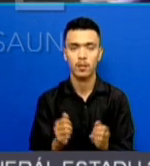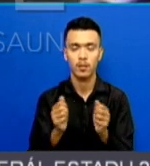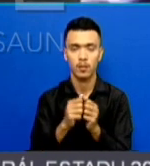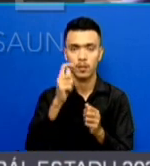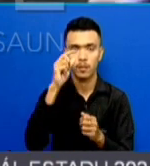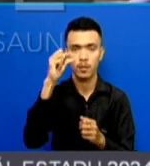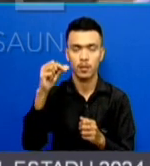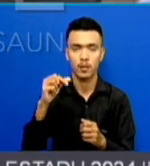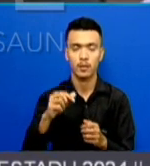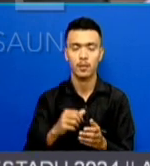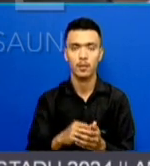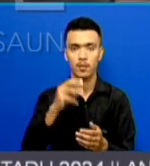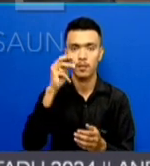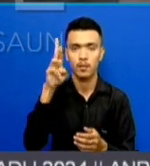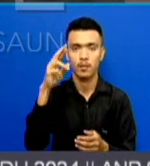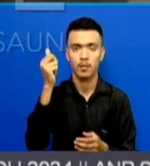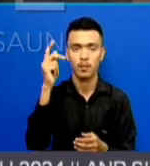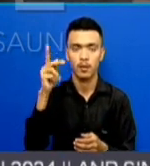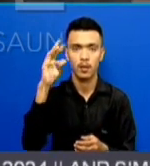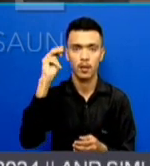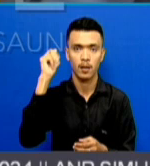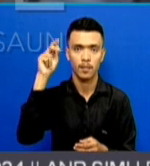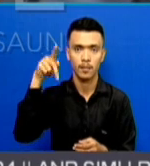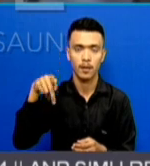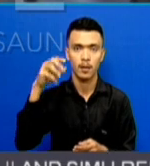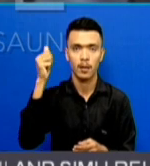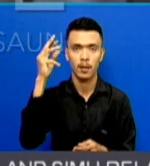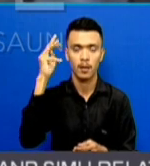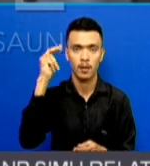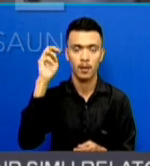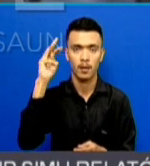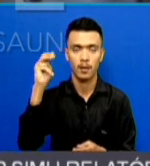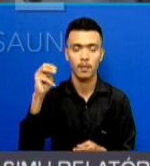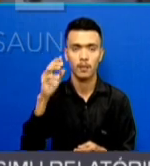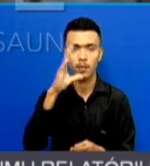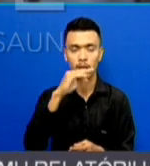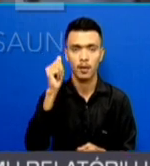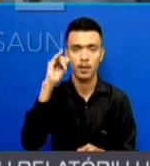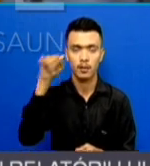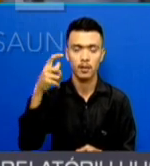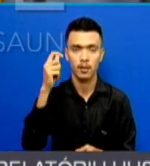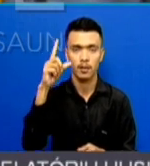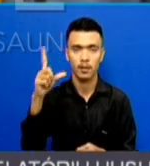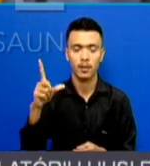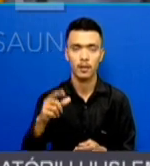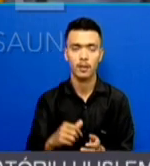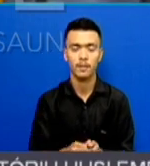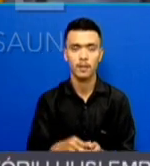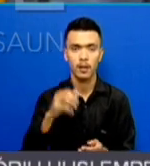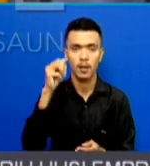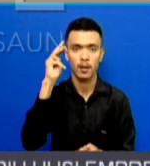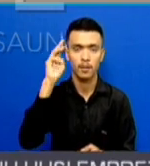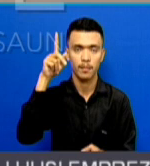GEP, Mura Krai Timor ANP, ANM no IZL. Ministro Petróleo no Recurso